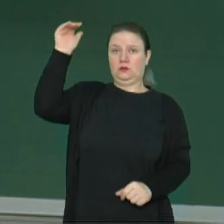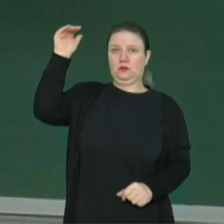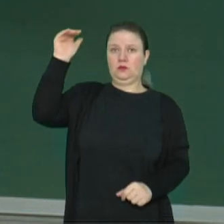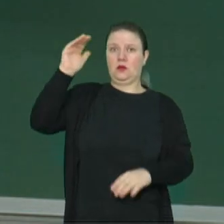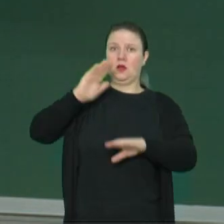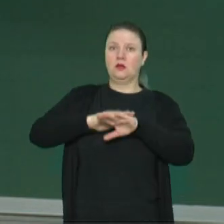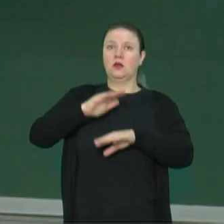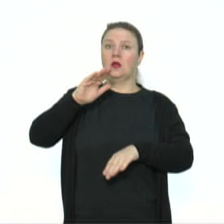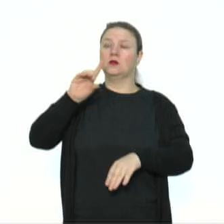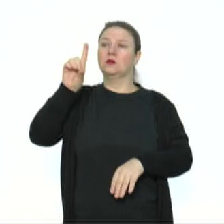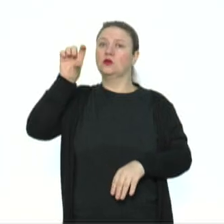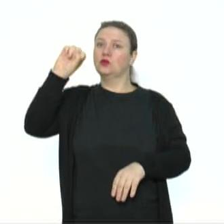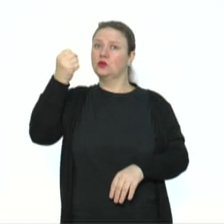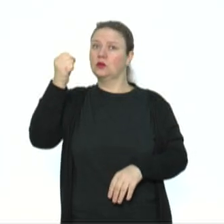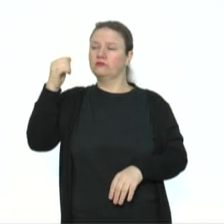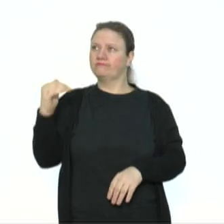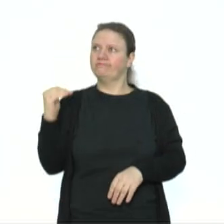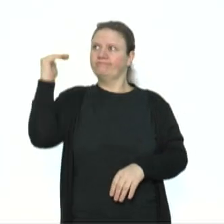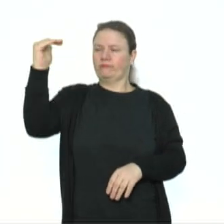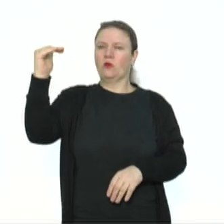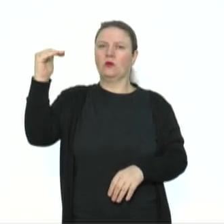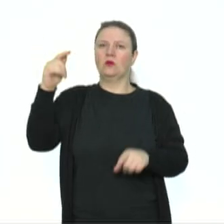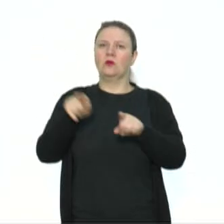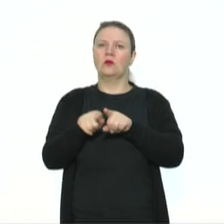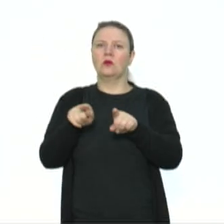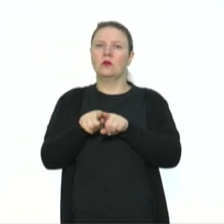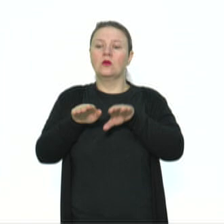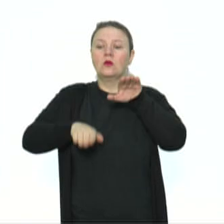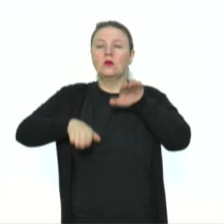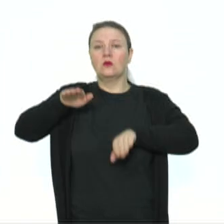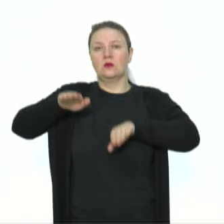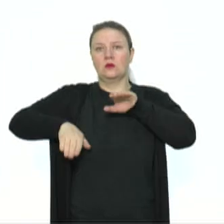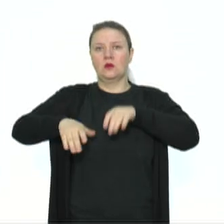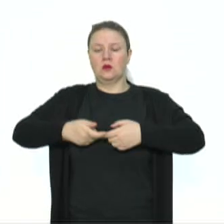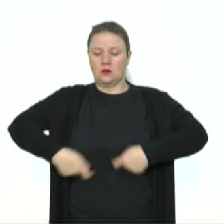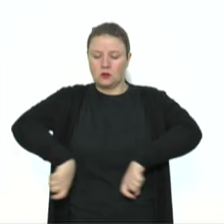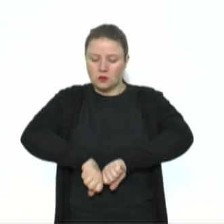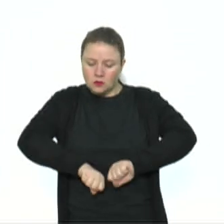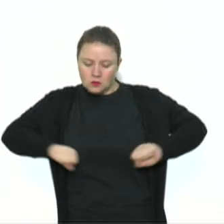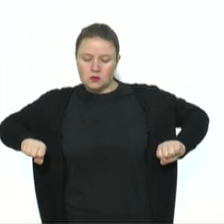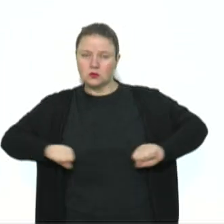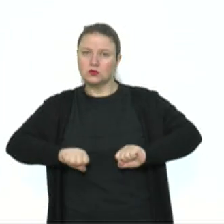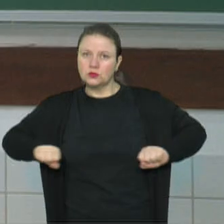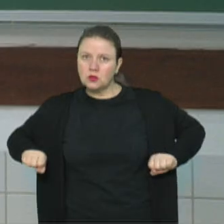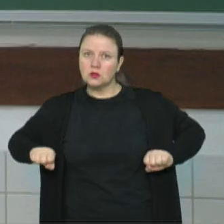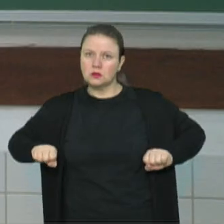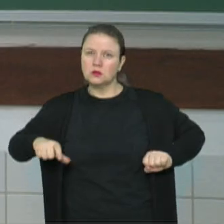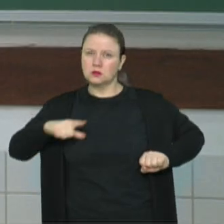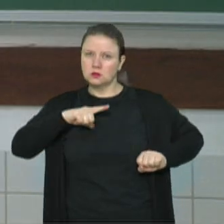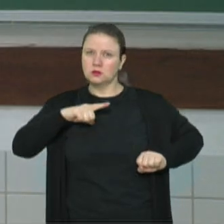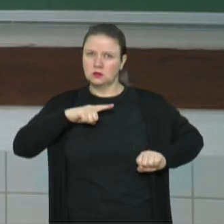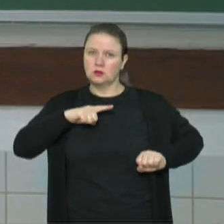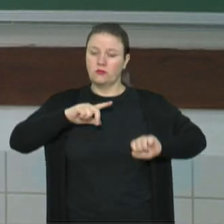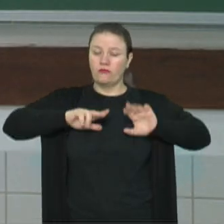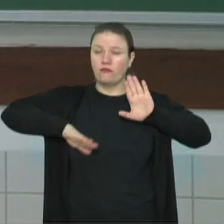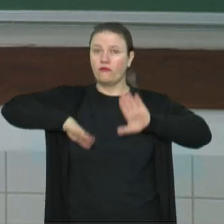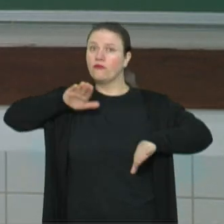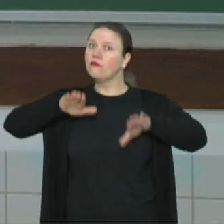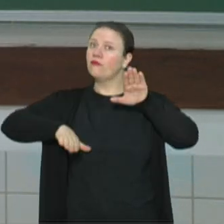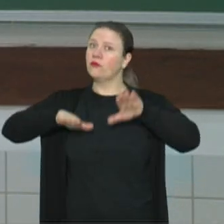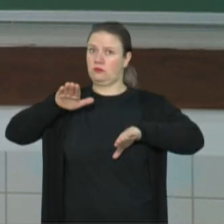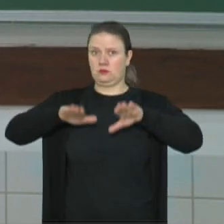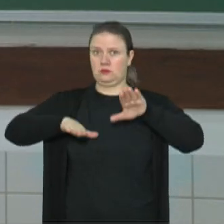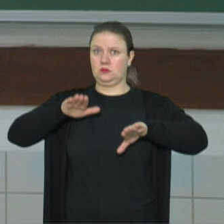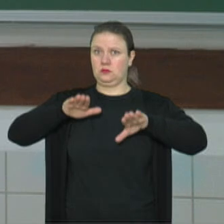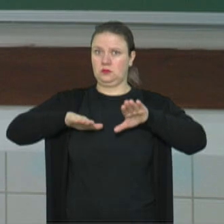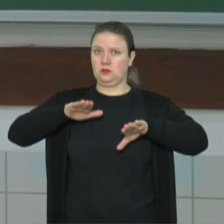de 18 anos, aí vai variar conforme a faixa do atleta. Nós vamos ver as faixas logo à frente, então vai variar o tempo de